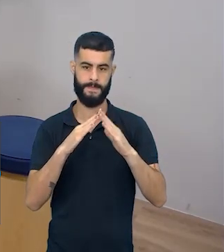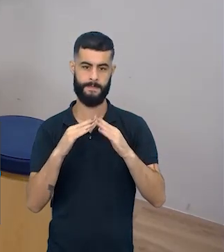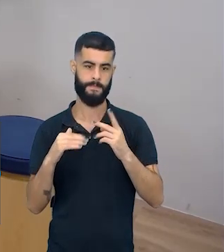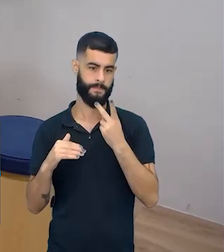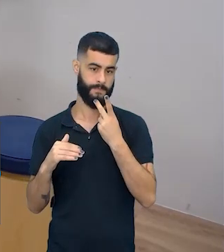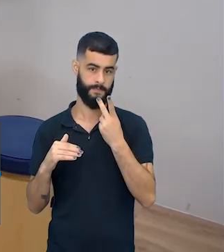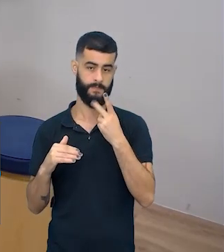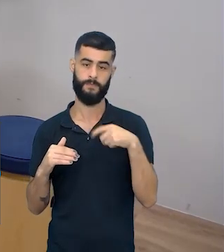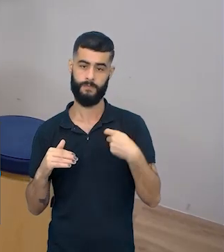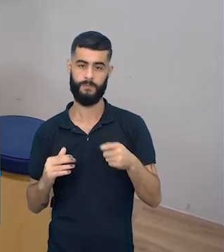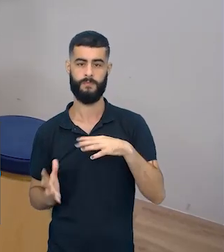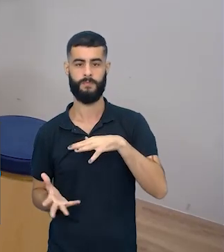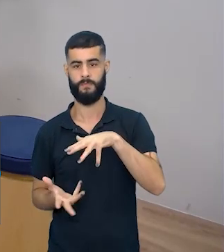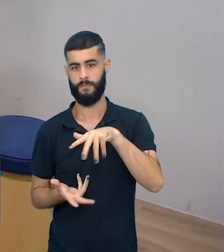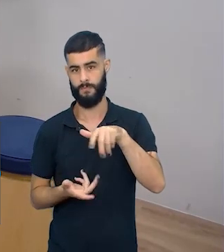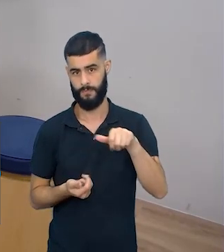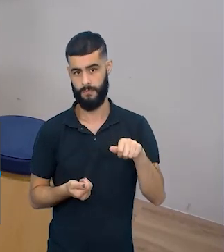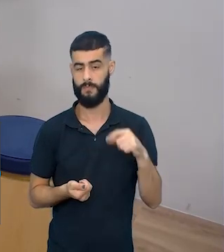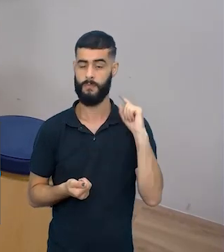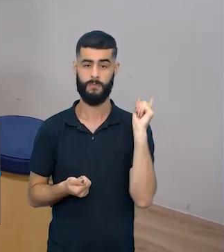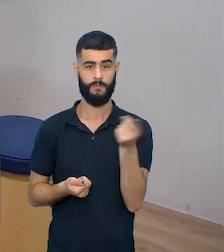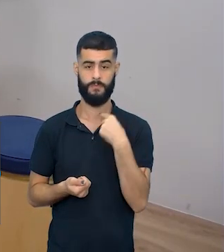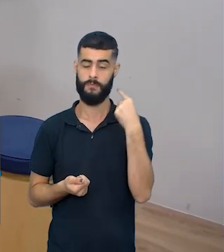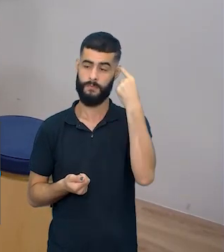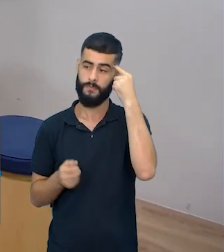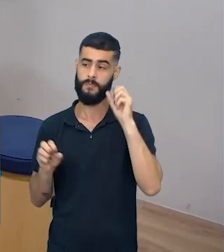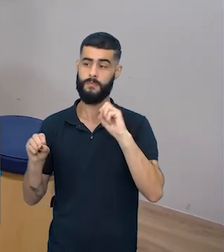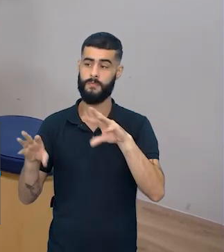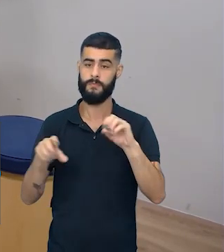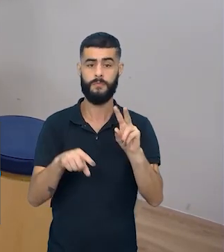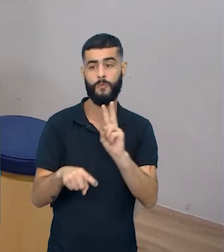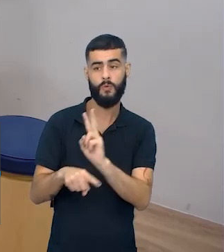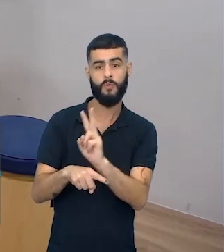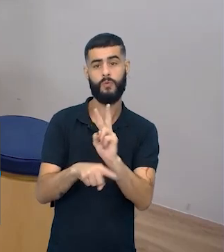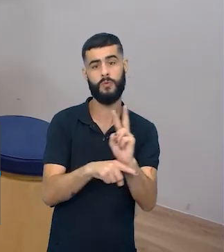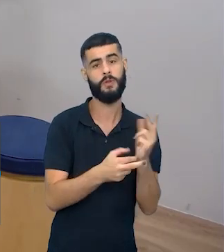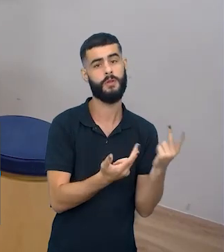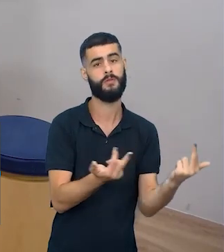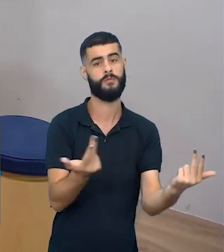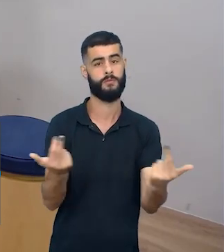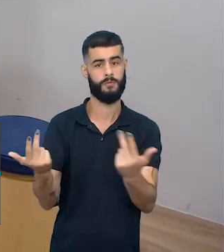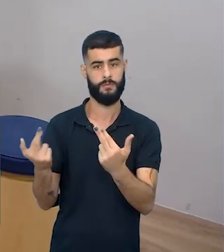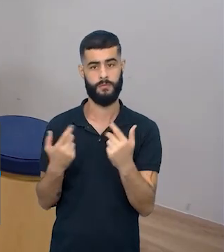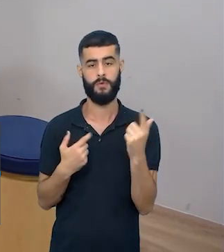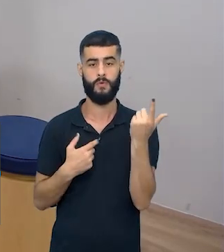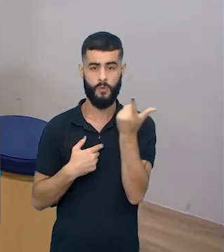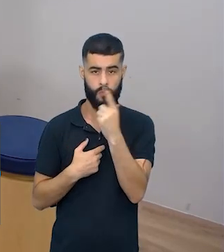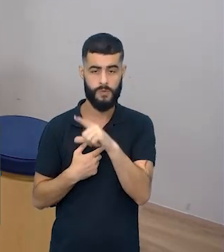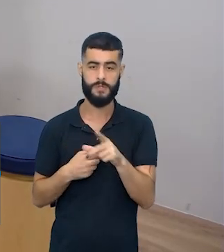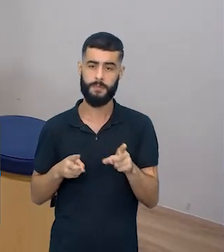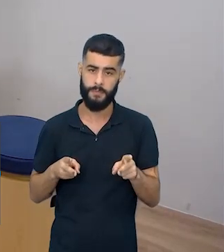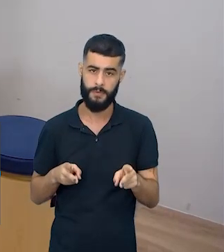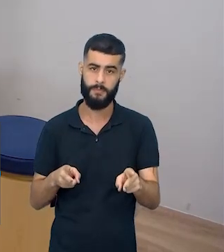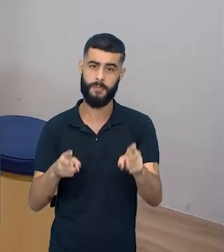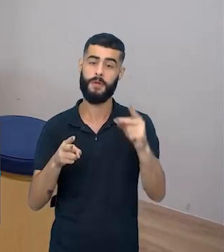uma sustentabilidade equitativa e é um processo de aprendizagem permanente, baseado no respeito em todas as formas de